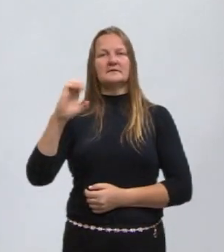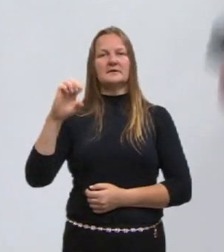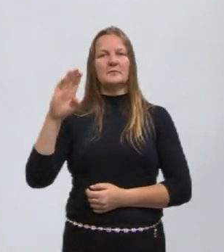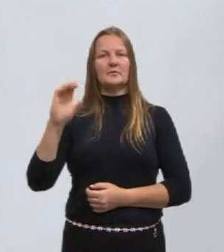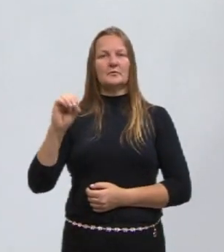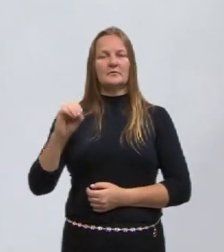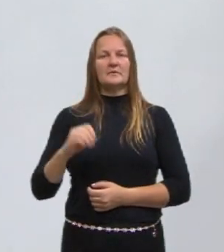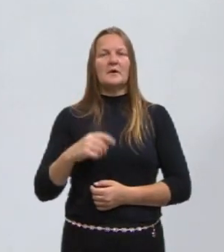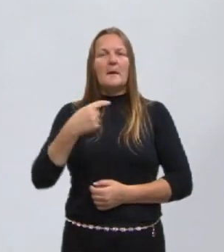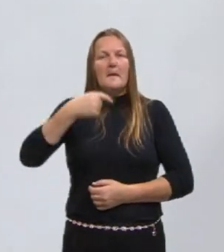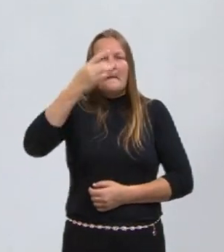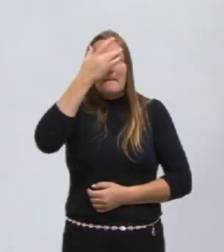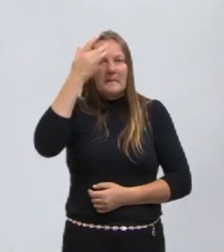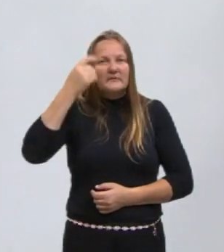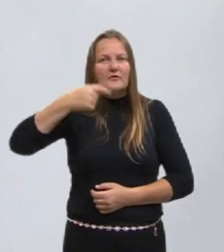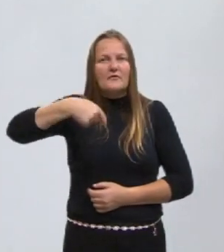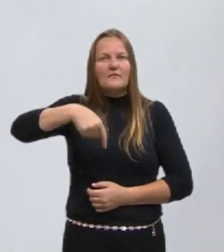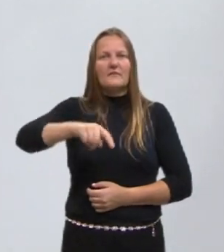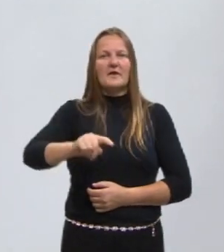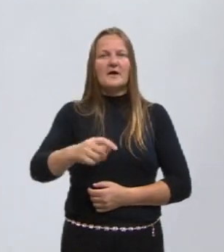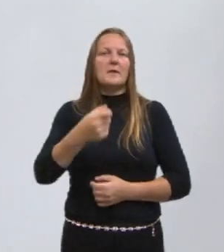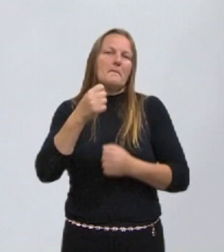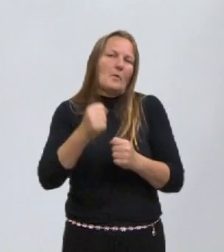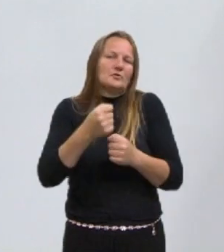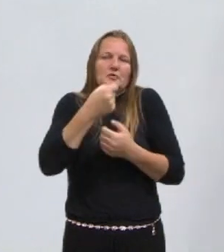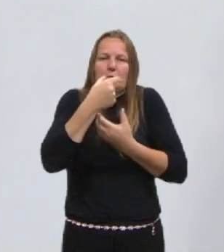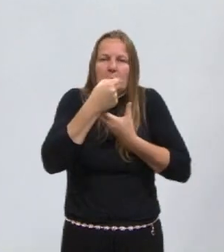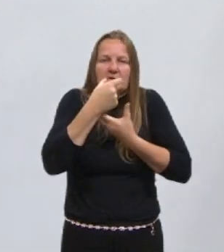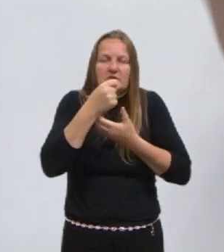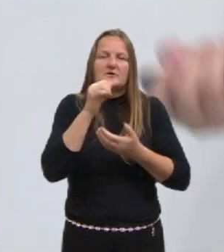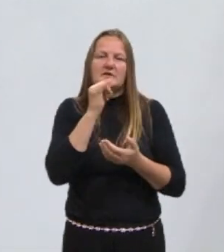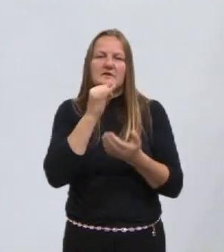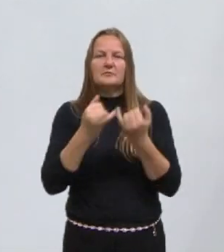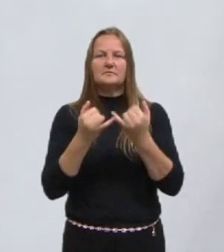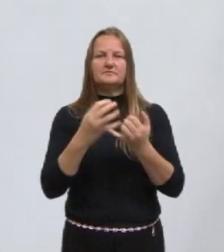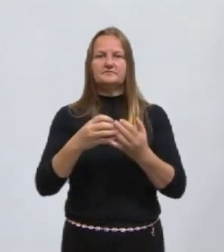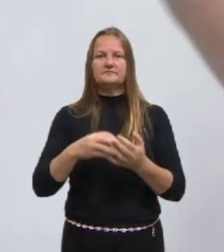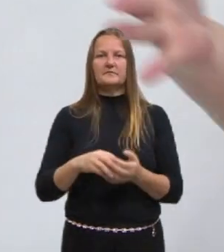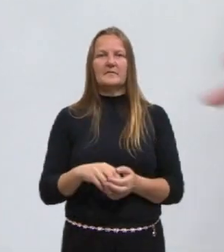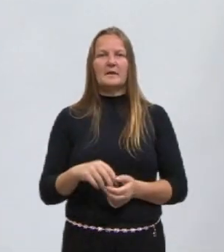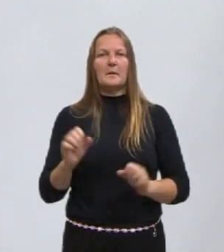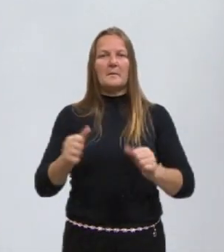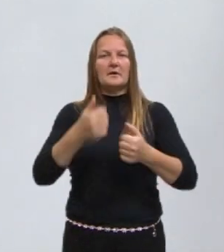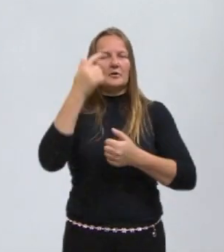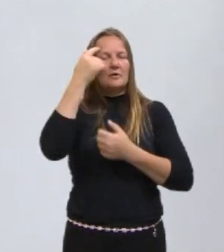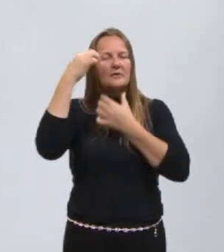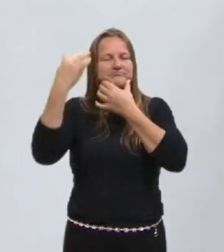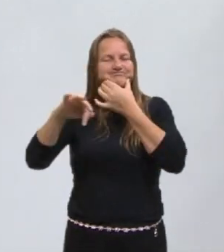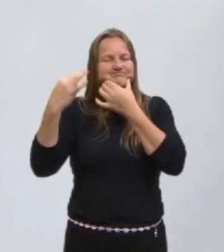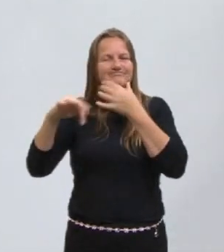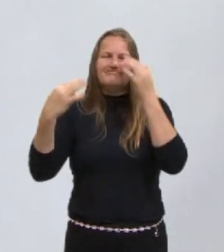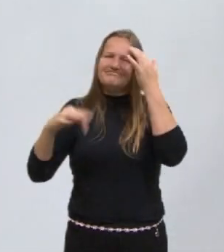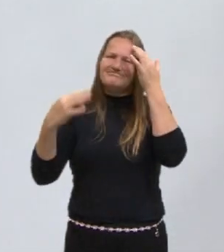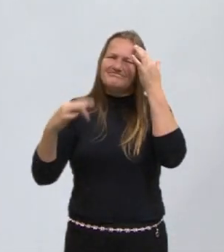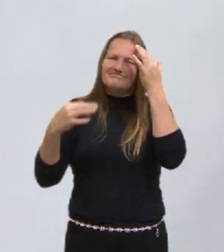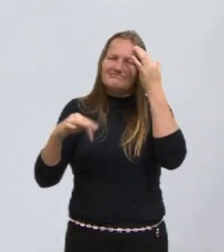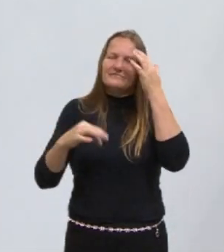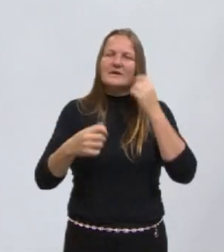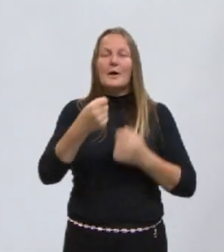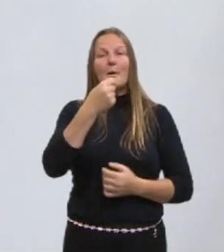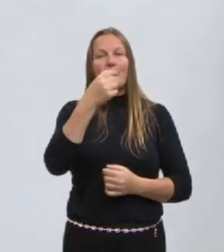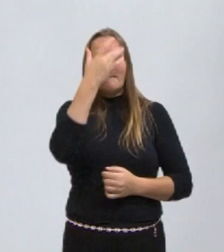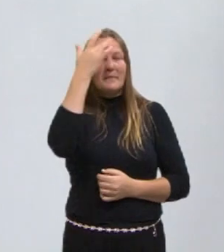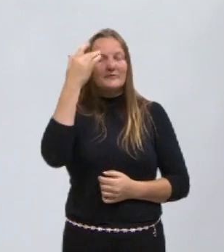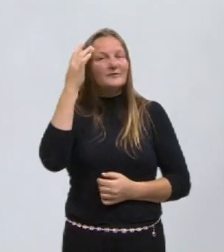pessoa, ela vai lá, né, pode ser um medicamento, por exemplo. Ah, o medicamento, ele vai melhorar a sua dor de cabeça. A pessoa, ela